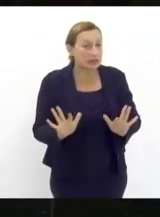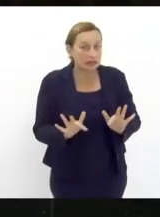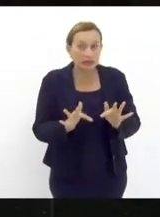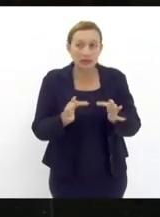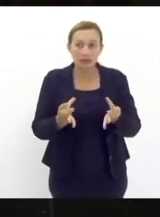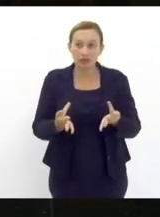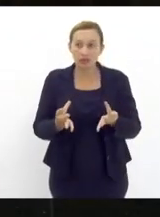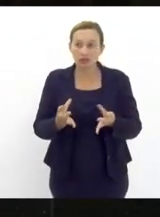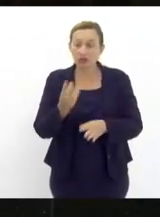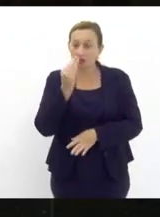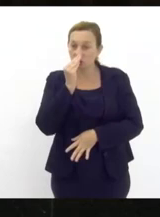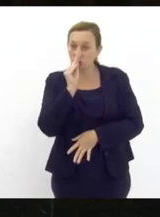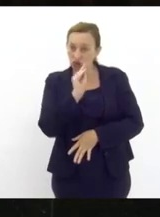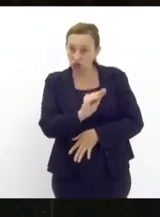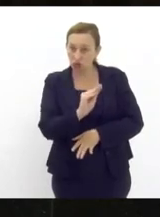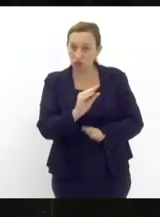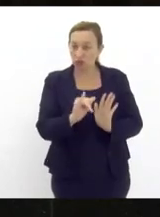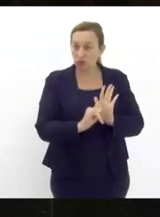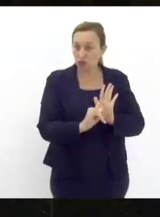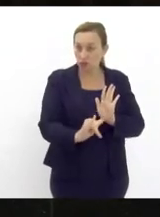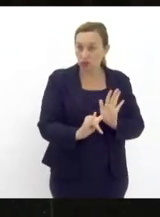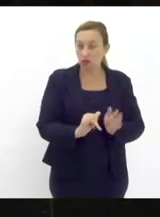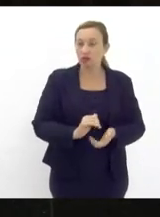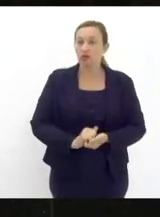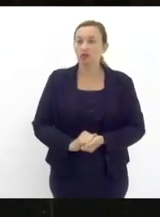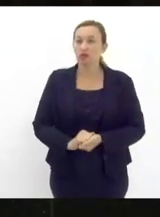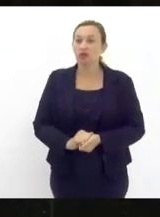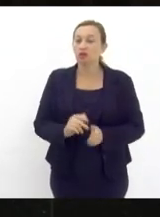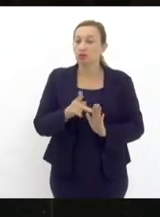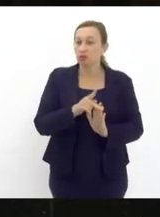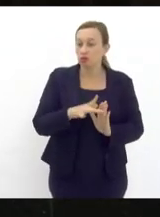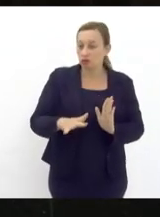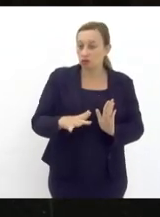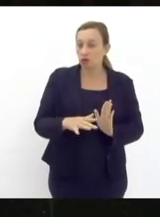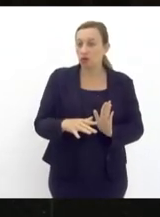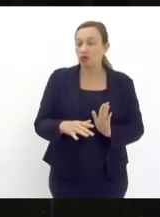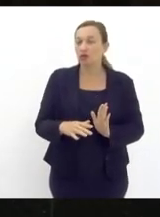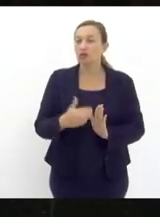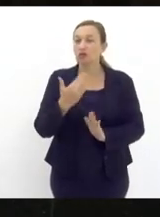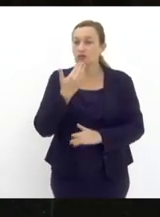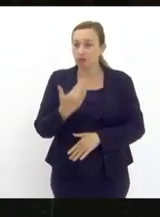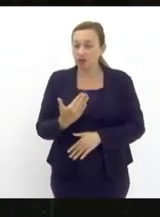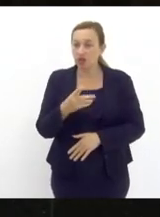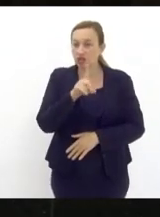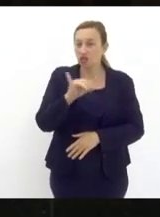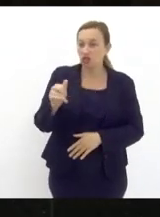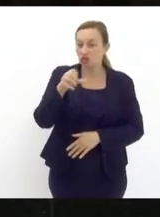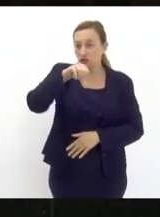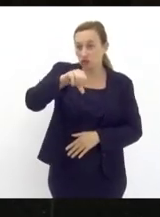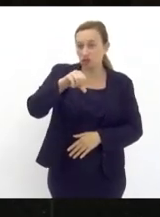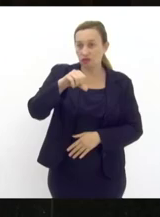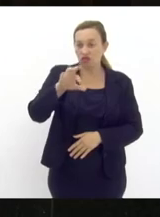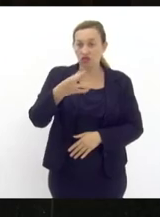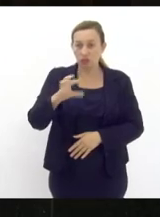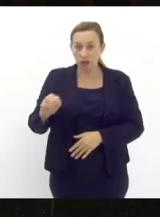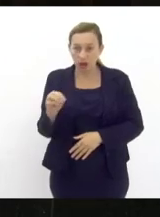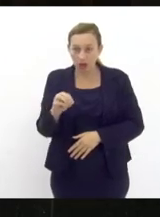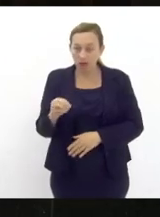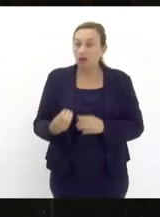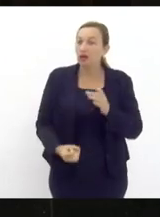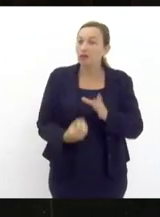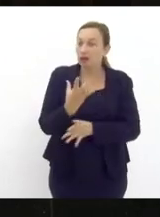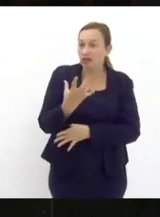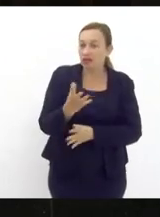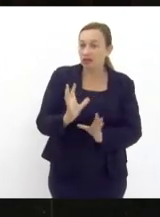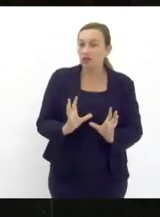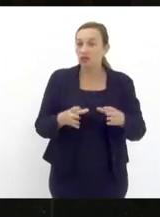negou a publicação e eu protocolei esse requerimento no dia 9 de março para a criação